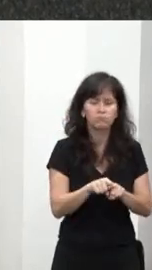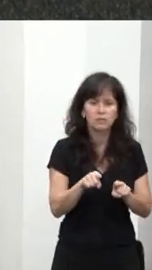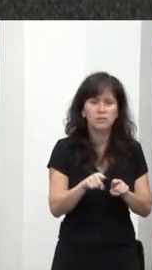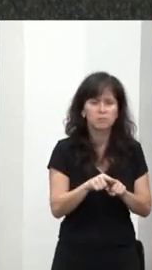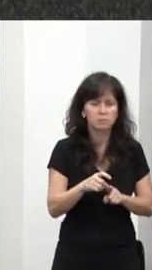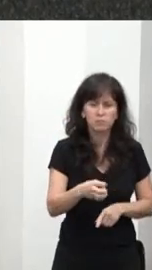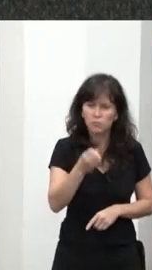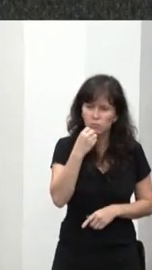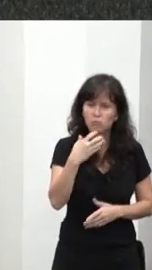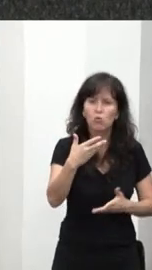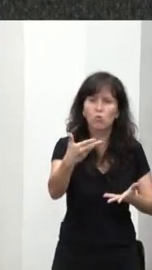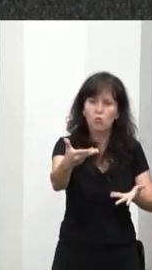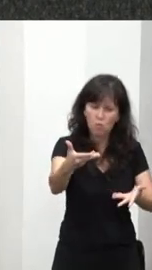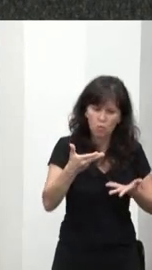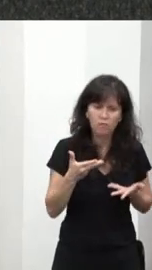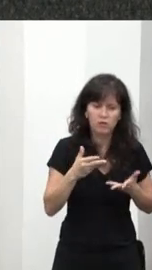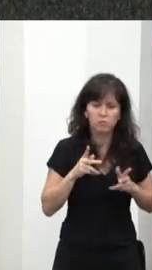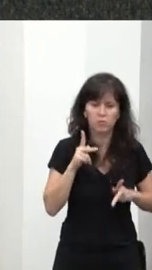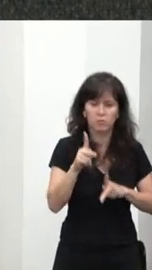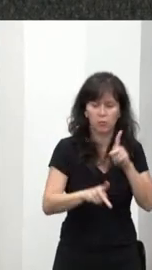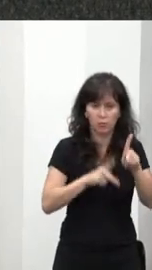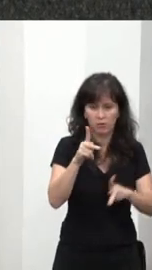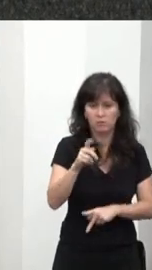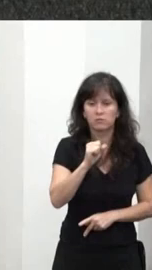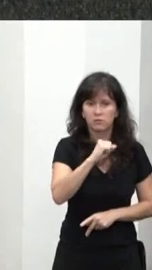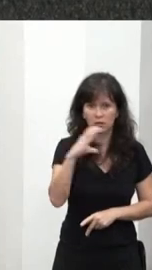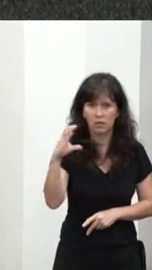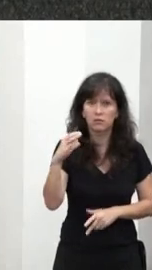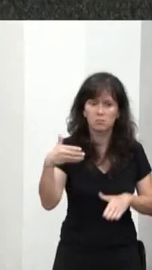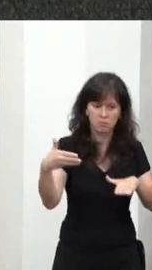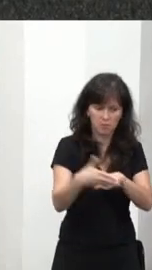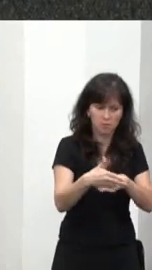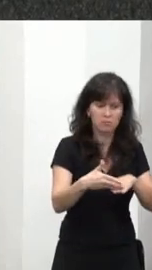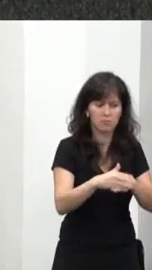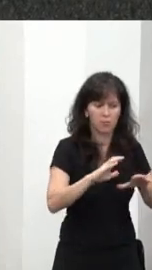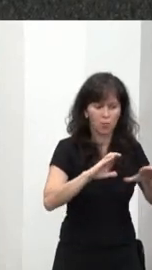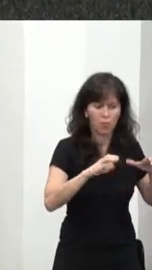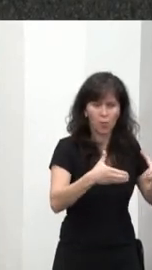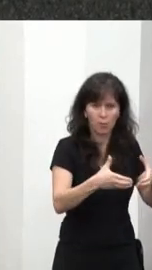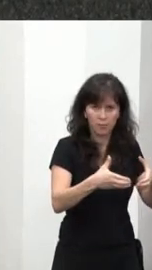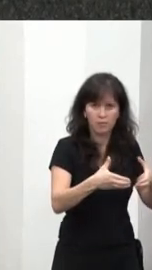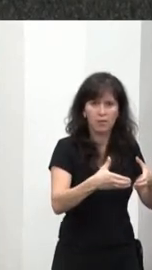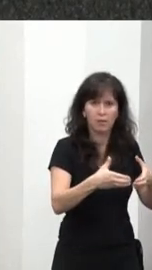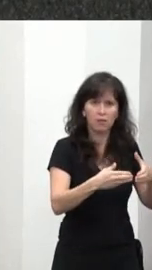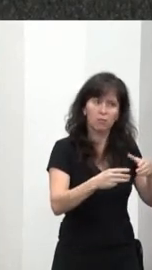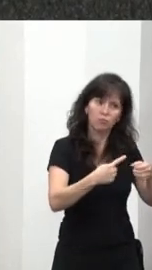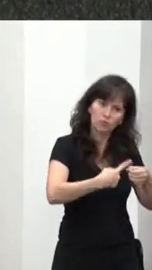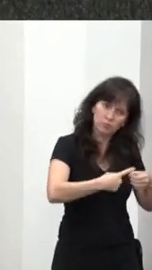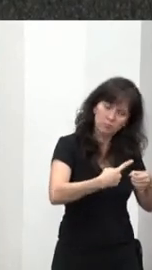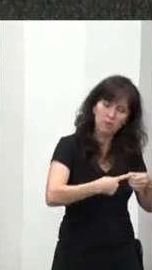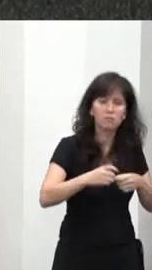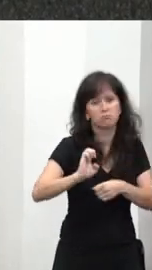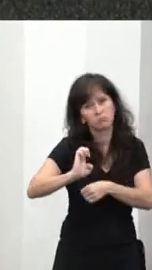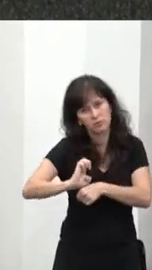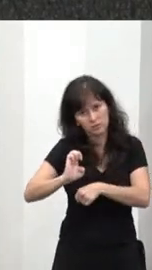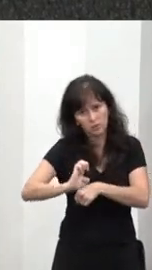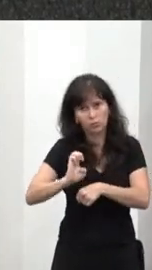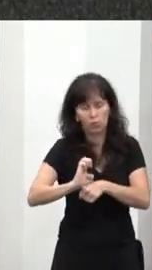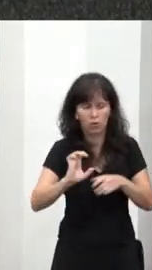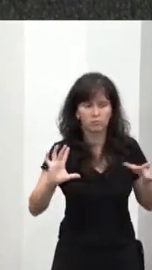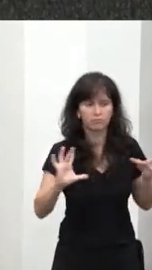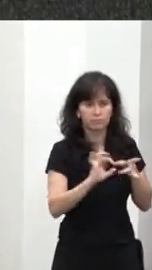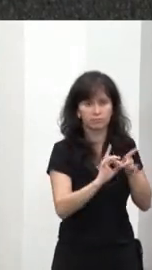da população Catarinense para compor os comitês Municipal da Lei Paulo Gustavo